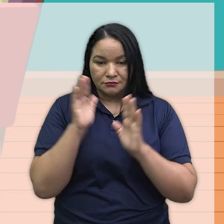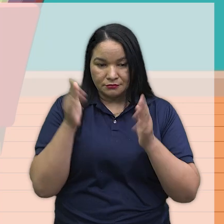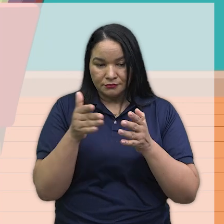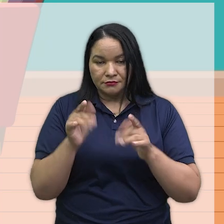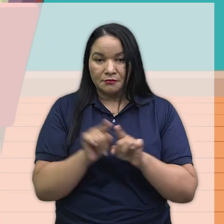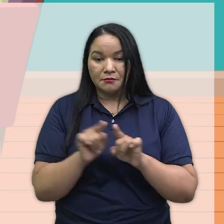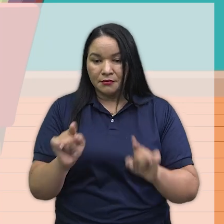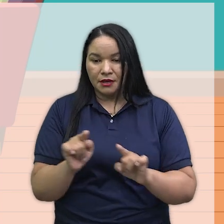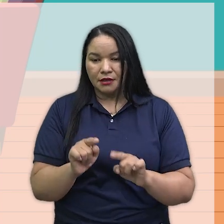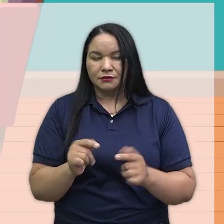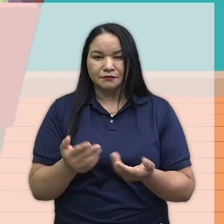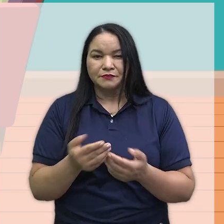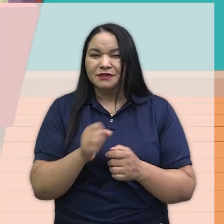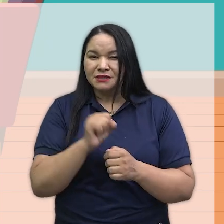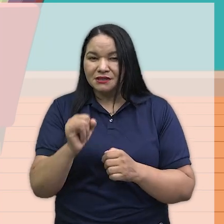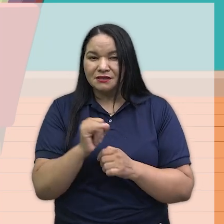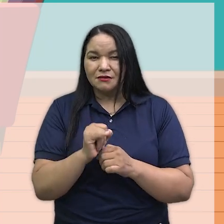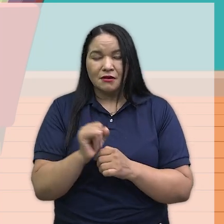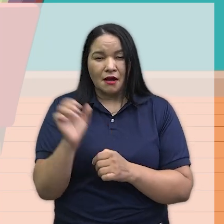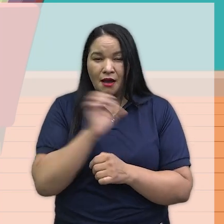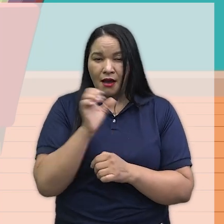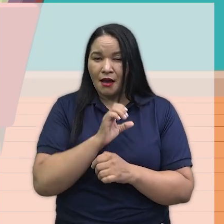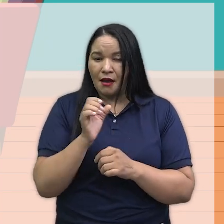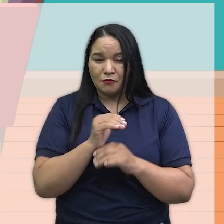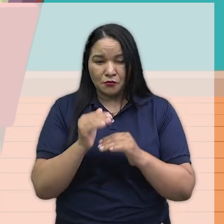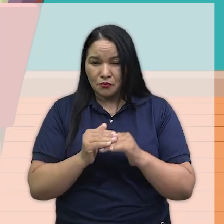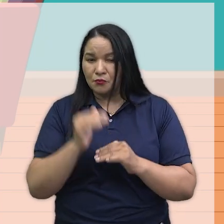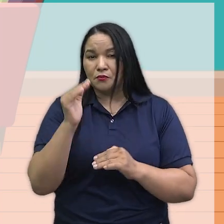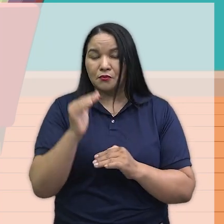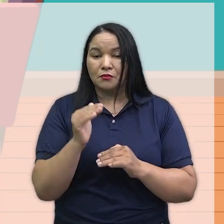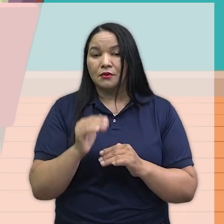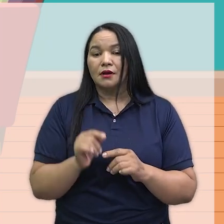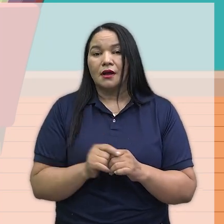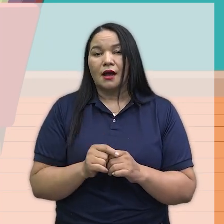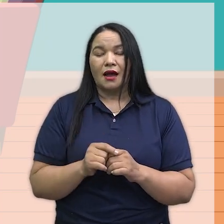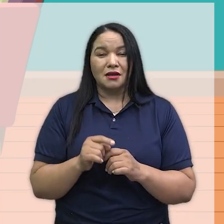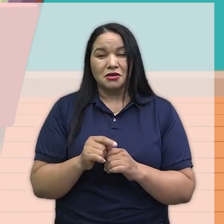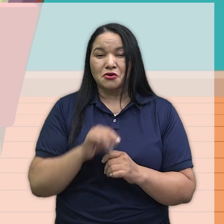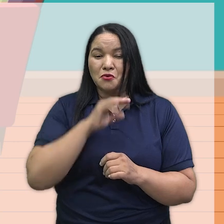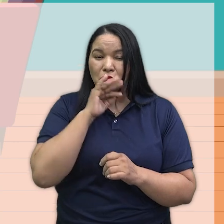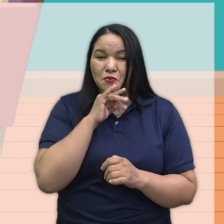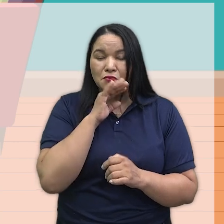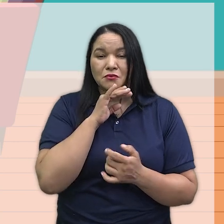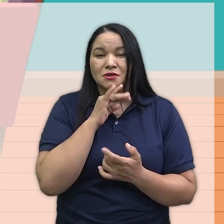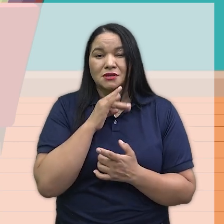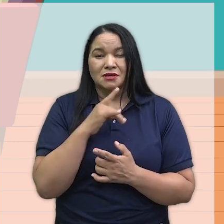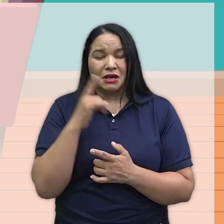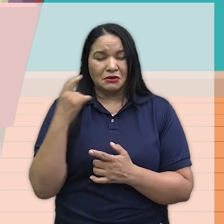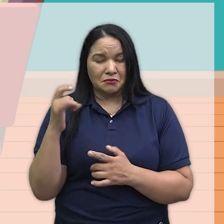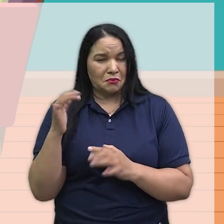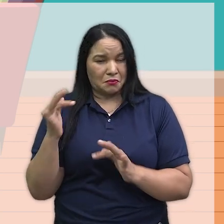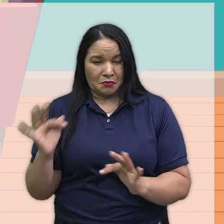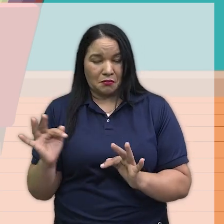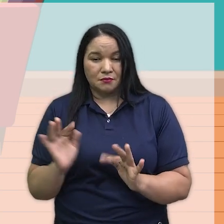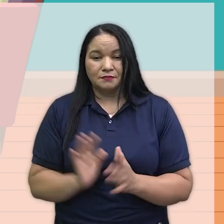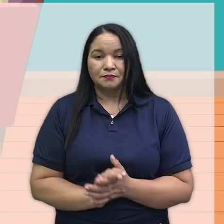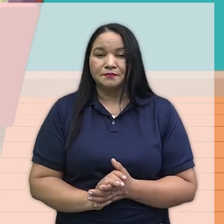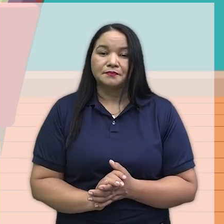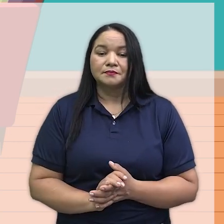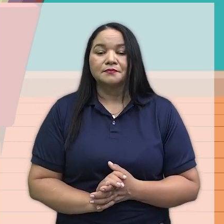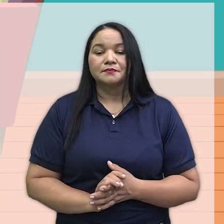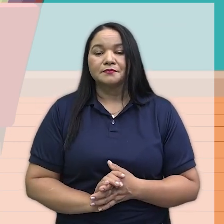linear, você notaria que o volume aumentaria muito rapidamente, tornando o som desagradável ou até mesmo doloroso em níveis mais altos.